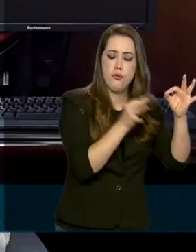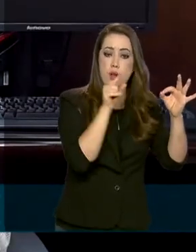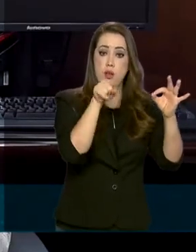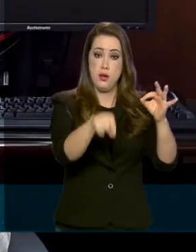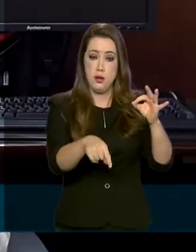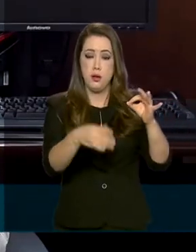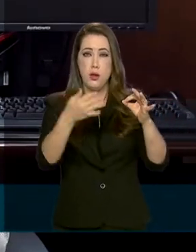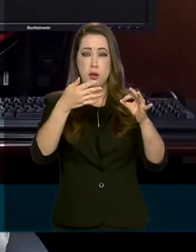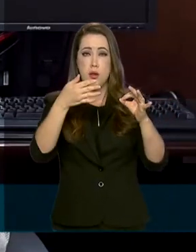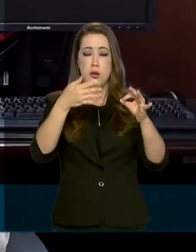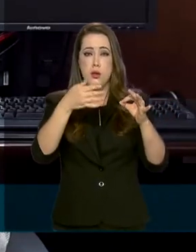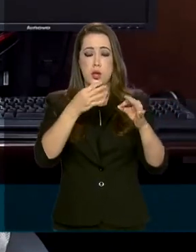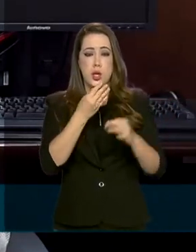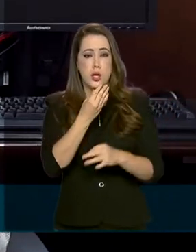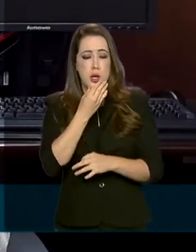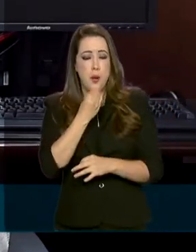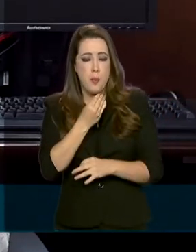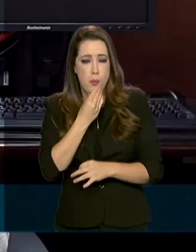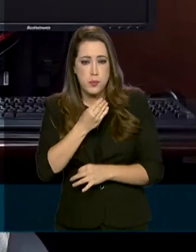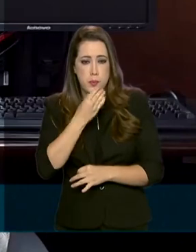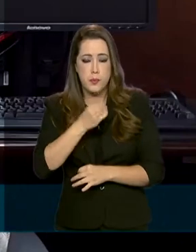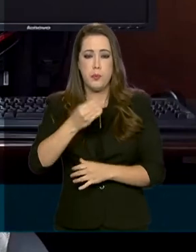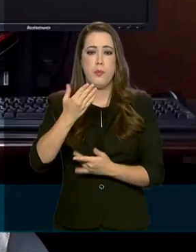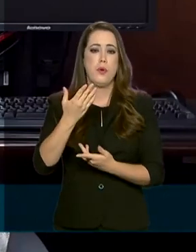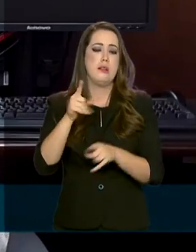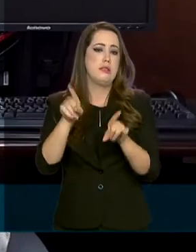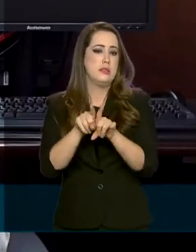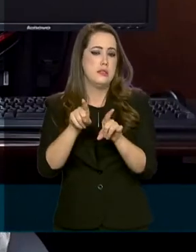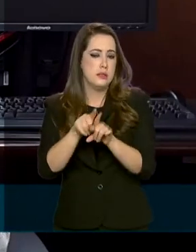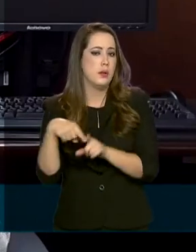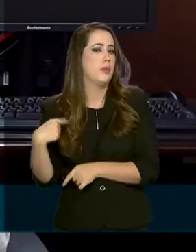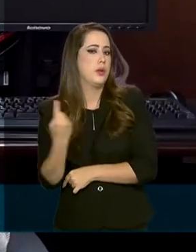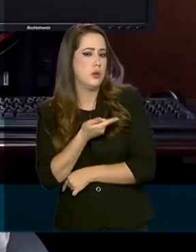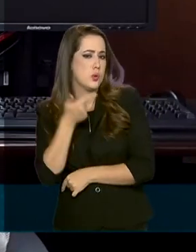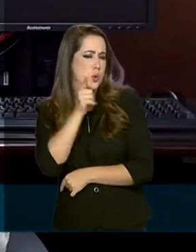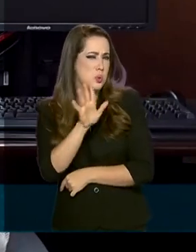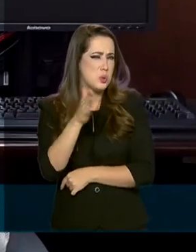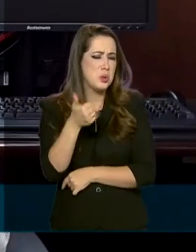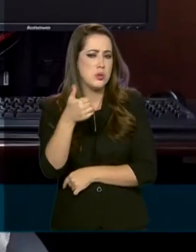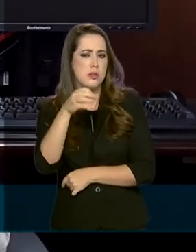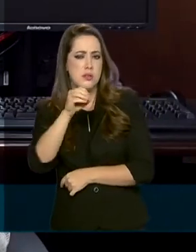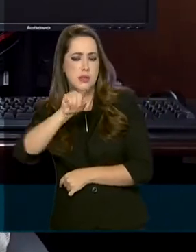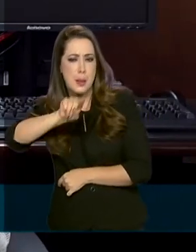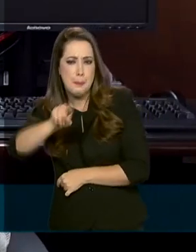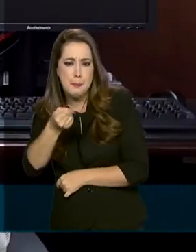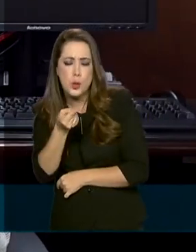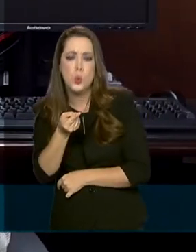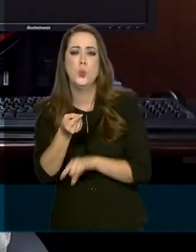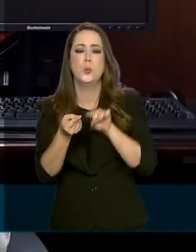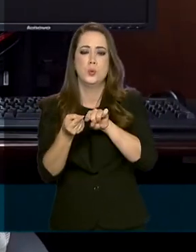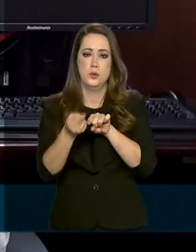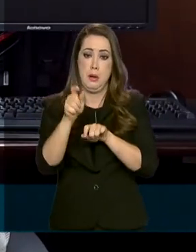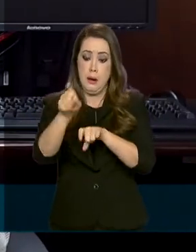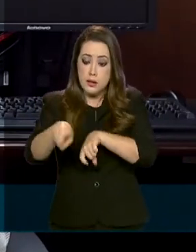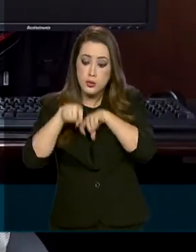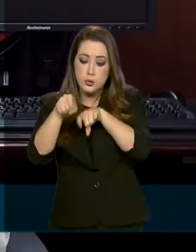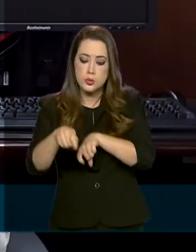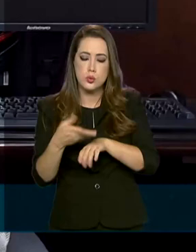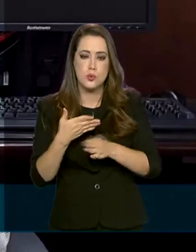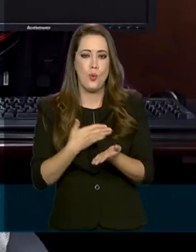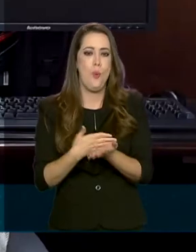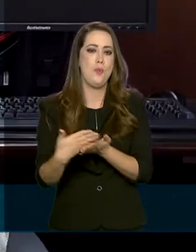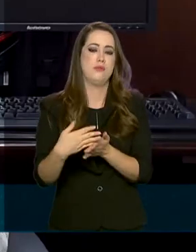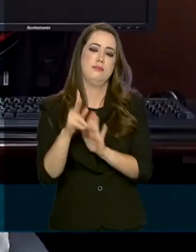e com certeza atingiremos 100 mil agricultores nesta fase piloto do PAD.